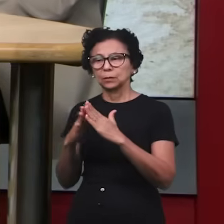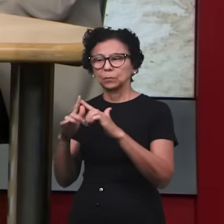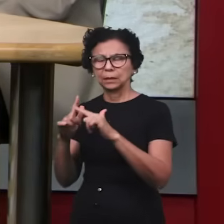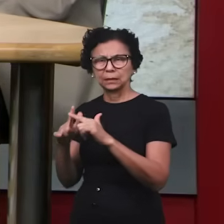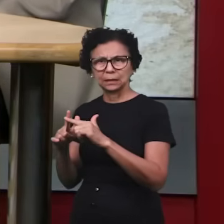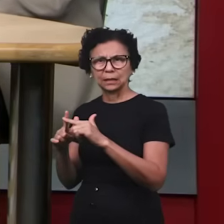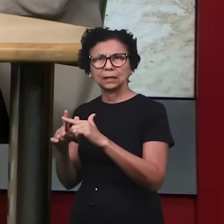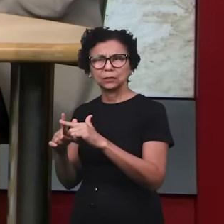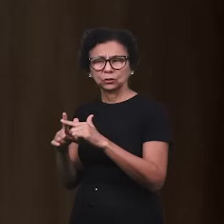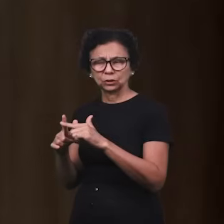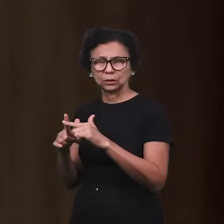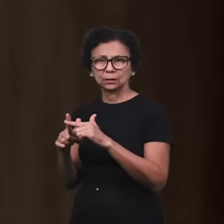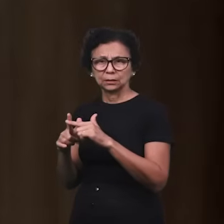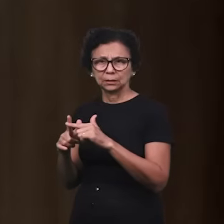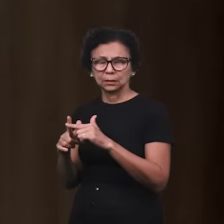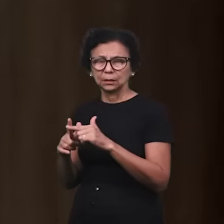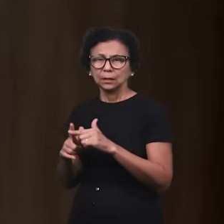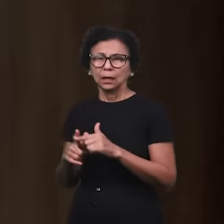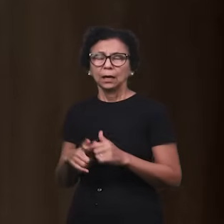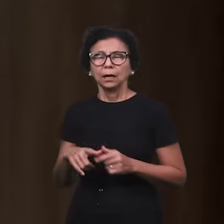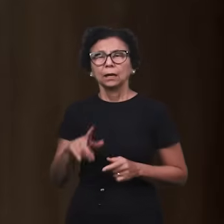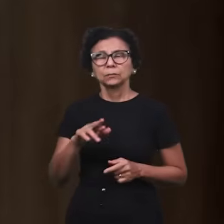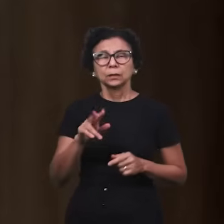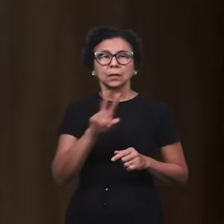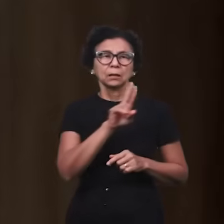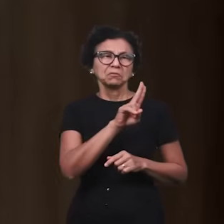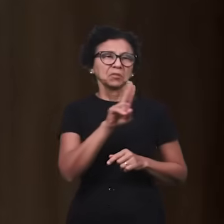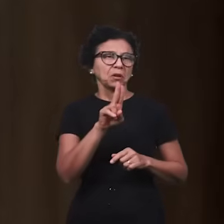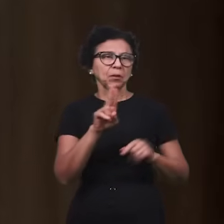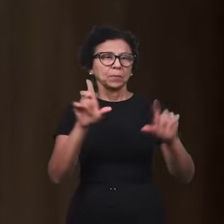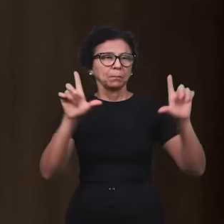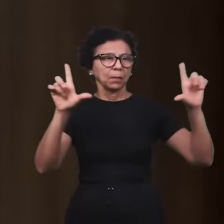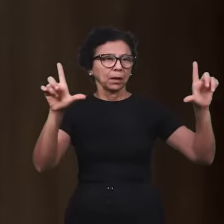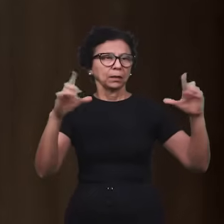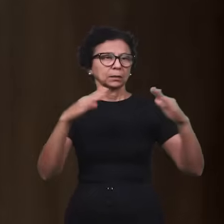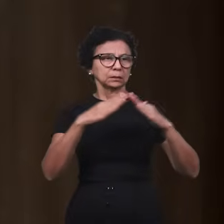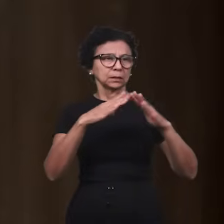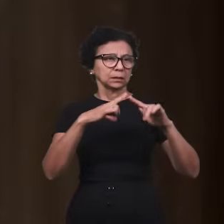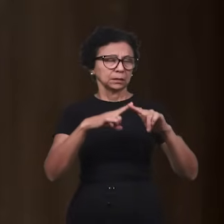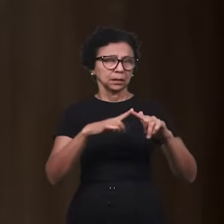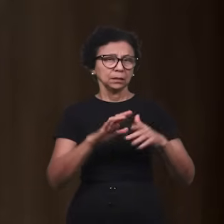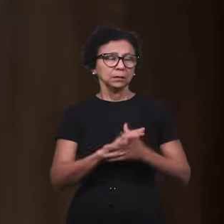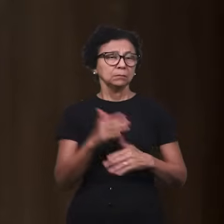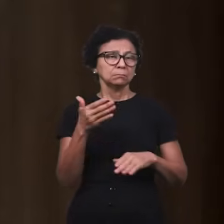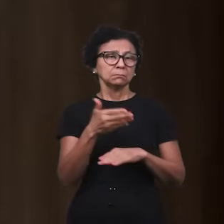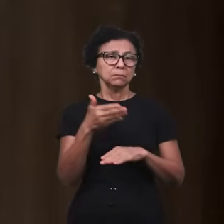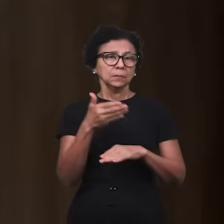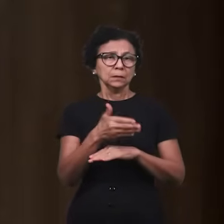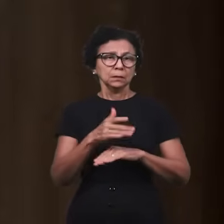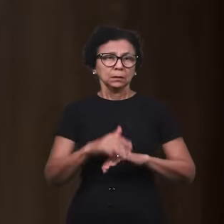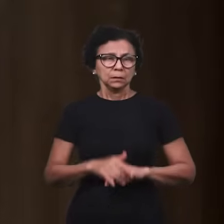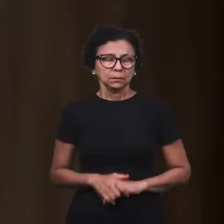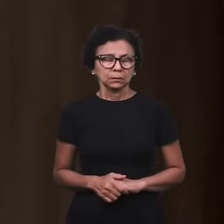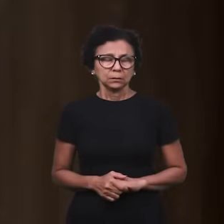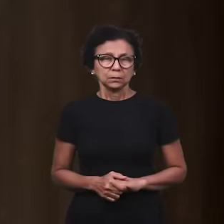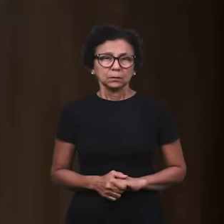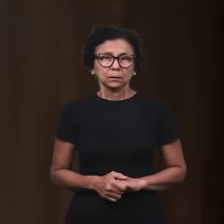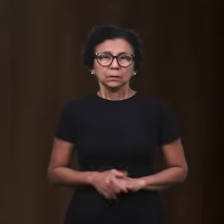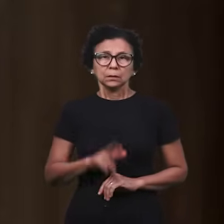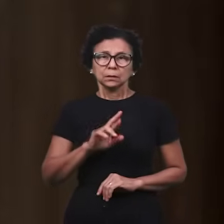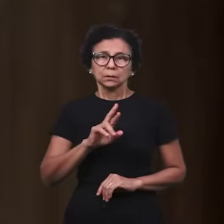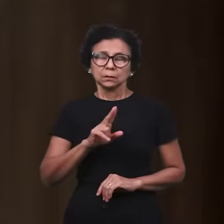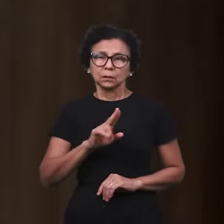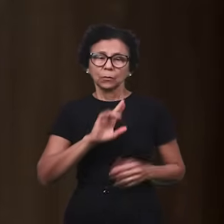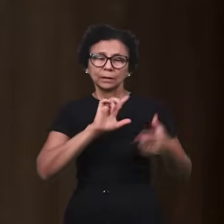aí não estamos falando de uma denominação. Exato. Você fazer parte da igreja, aquela que a gente sempre fala,